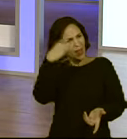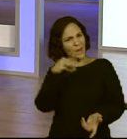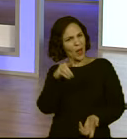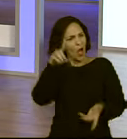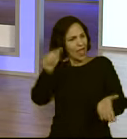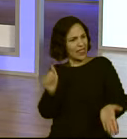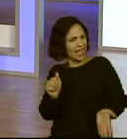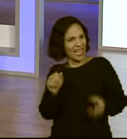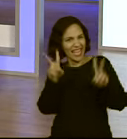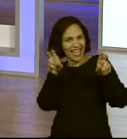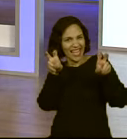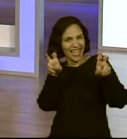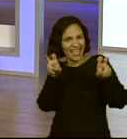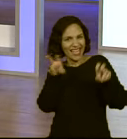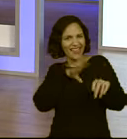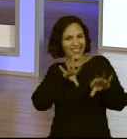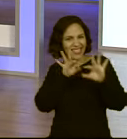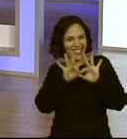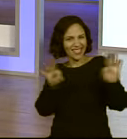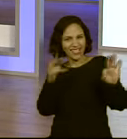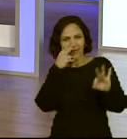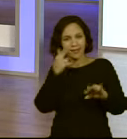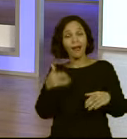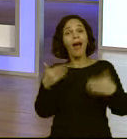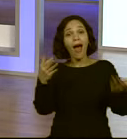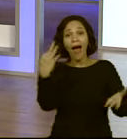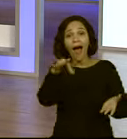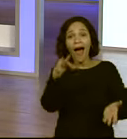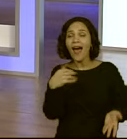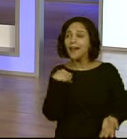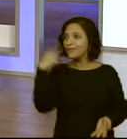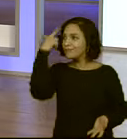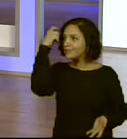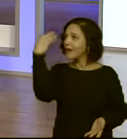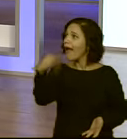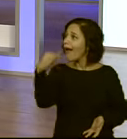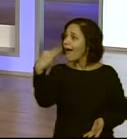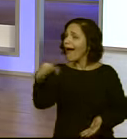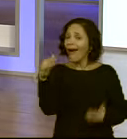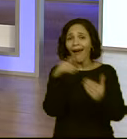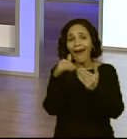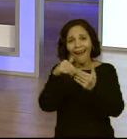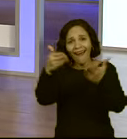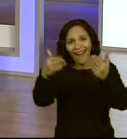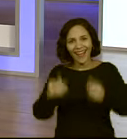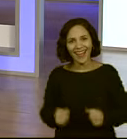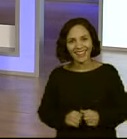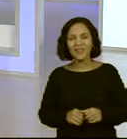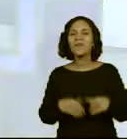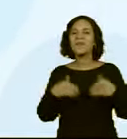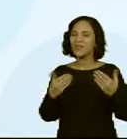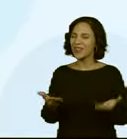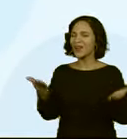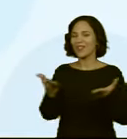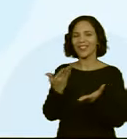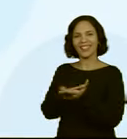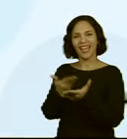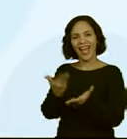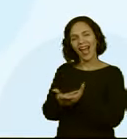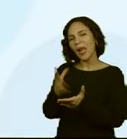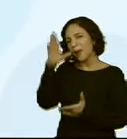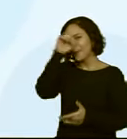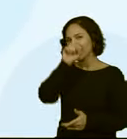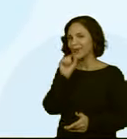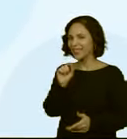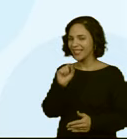você tá inventando moda e às vezes é às vezes exatamente isso que a gente tá fazendo exatamente então nessa aula gente quê que nós